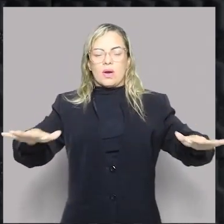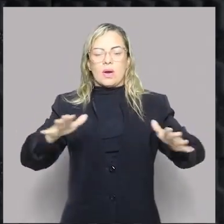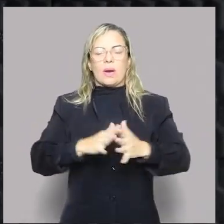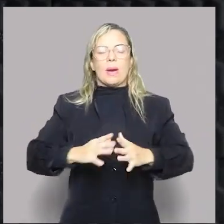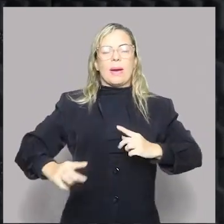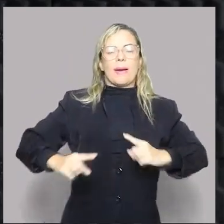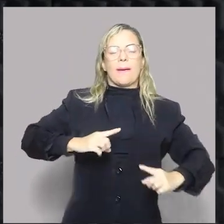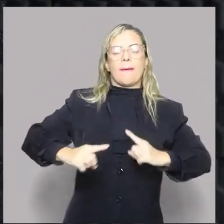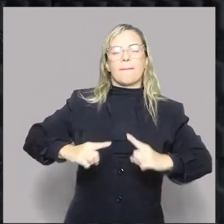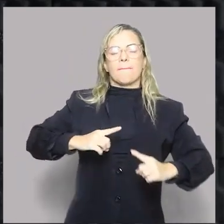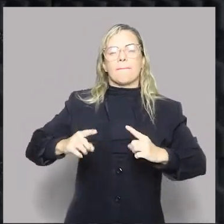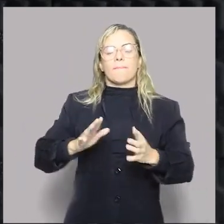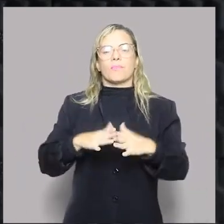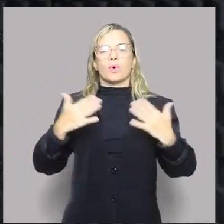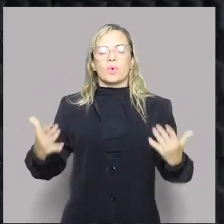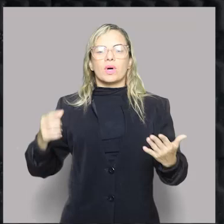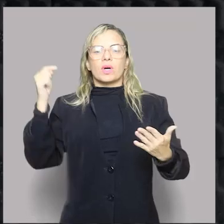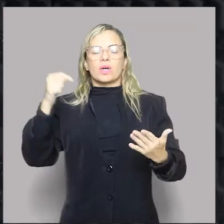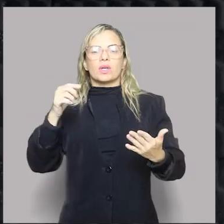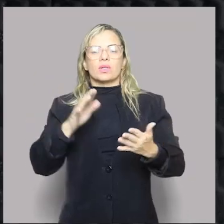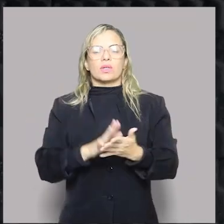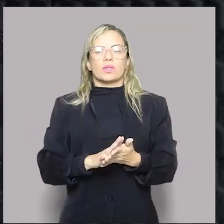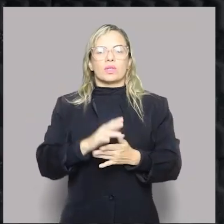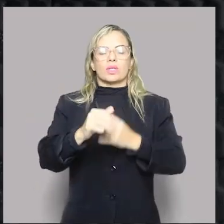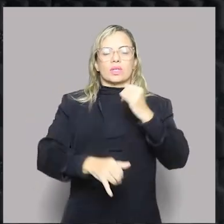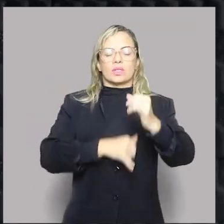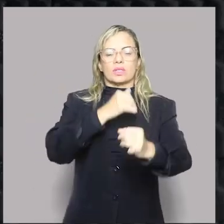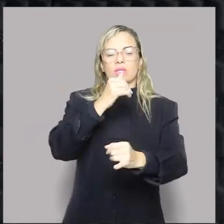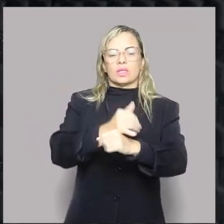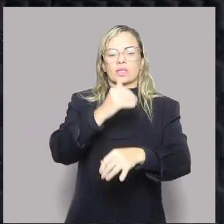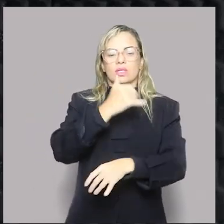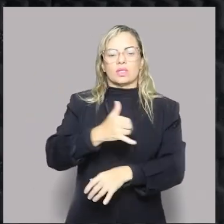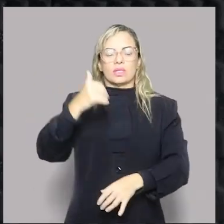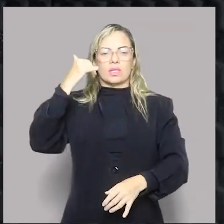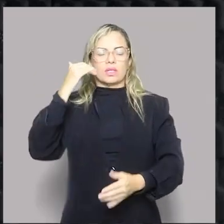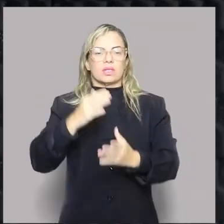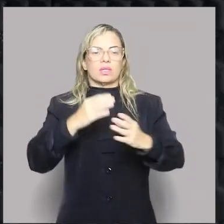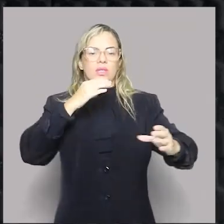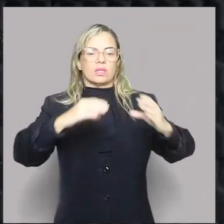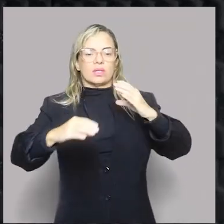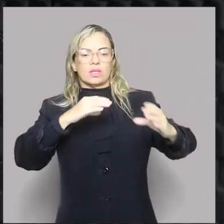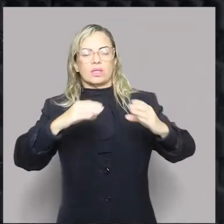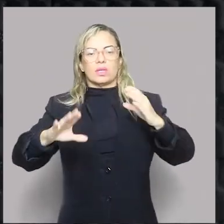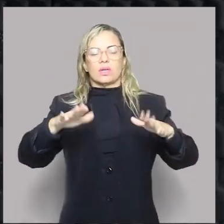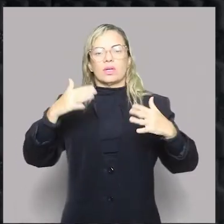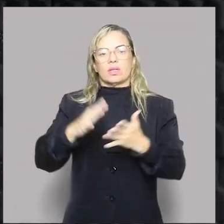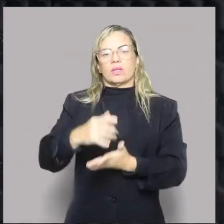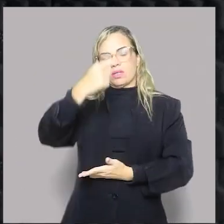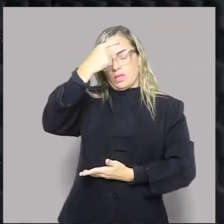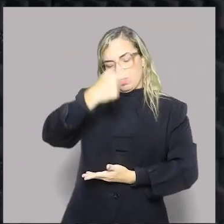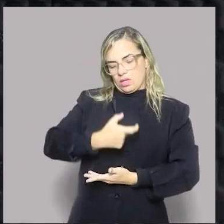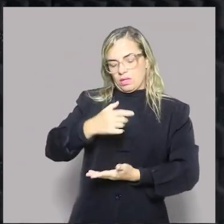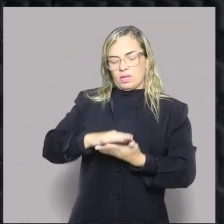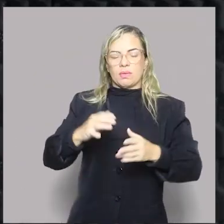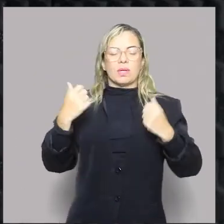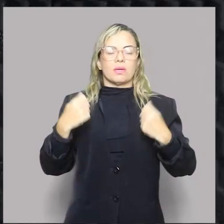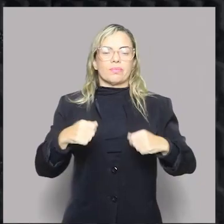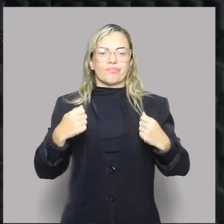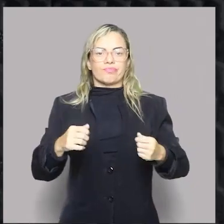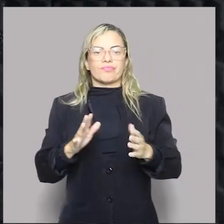sem acesso às telecomunicações, haverá uma nítida exclusão da cidadania e dignidade. É